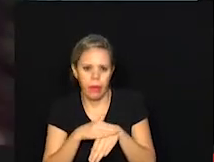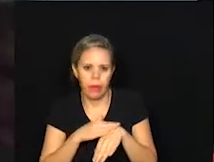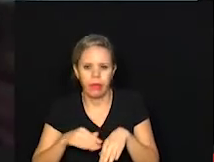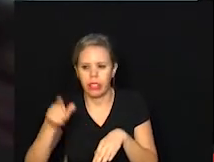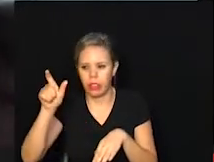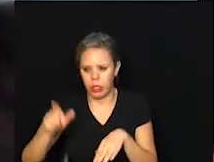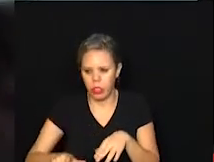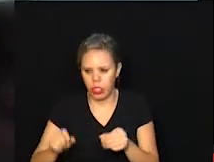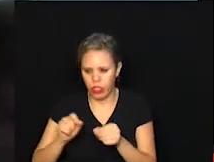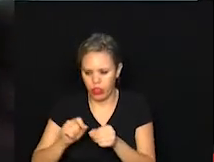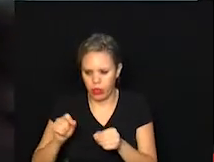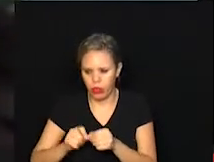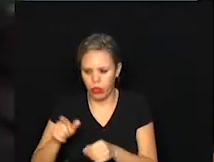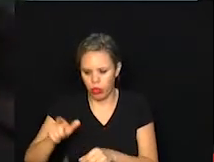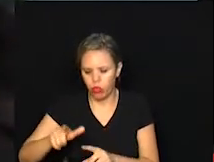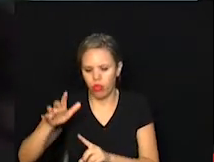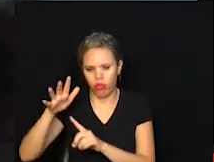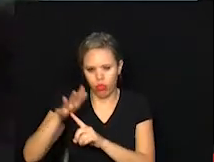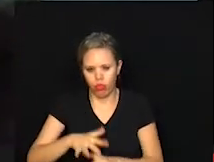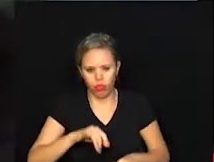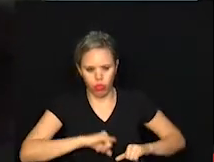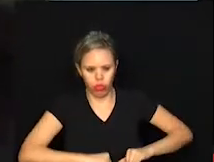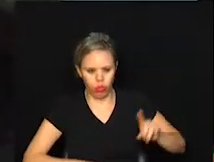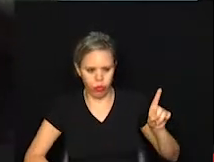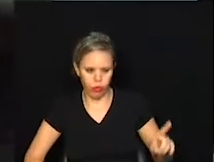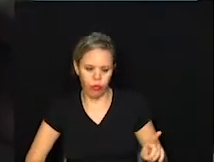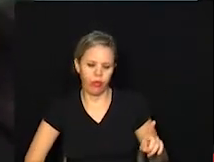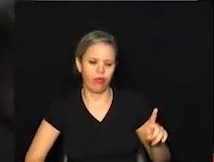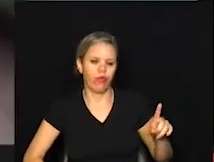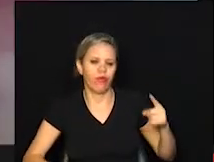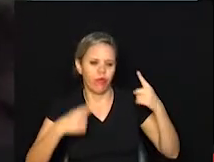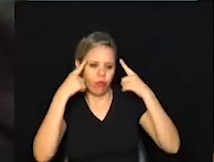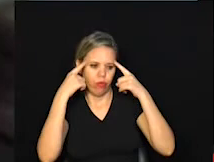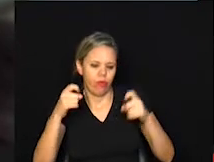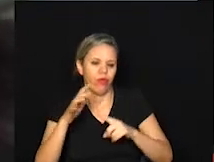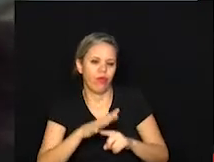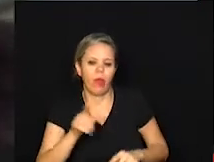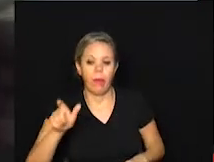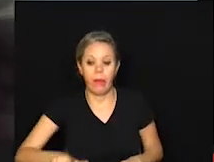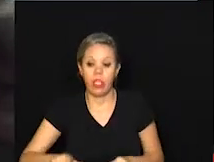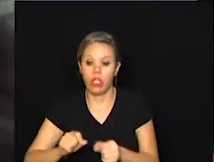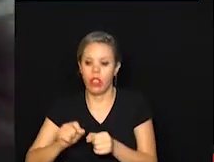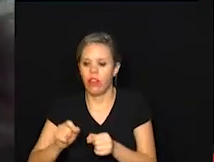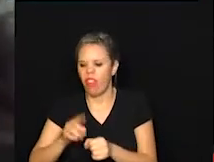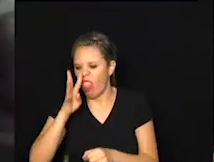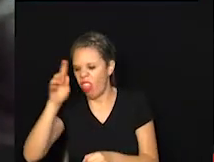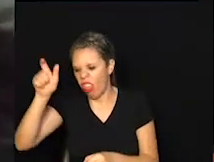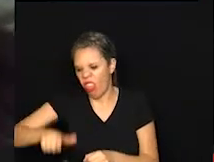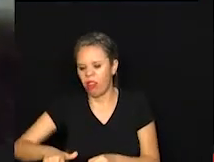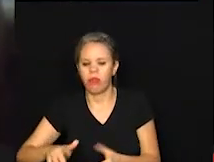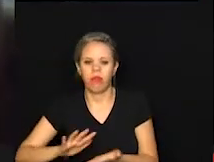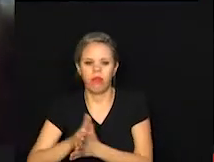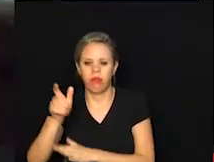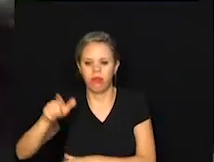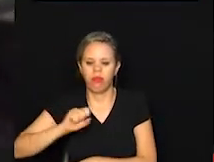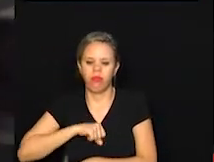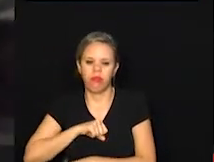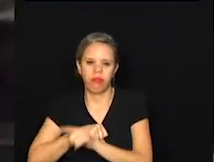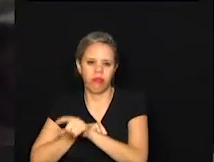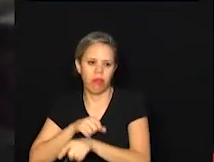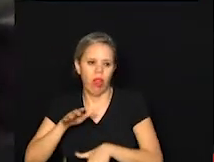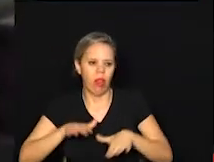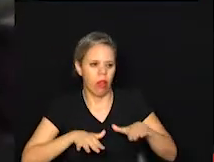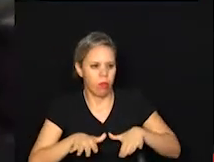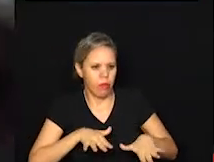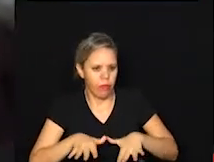que sofreu aquela violência, que nós falamos de violência, como aquele que praticou também, faz todos esses movimentos.